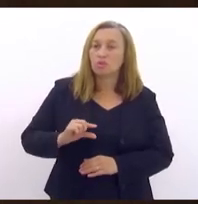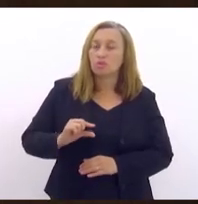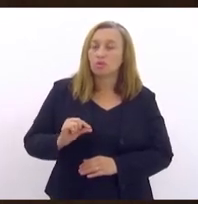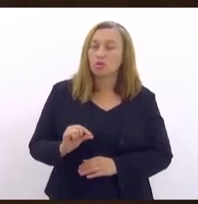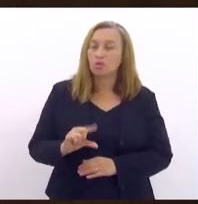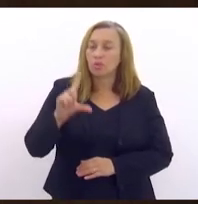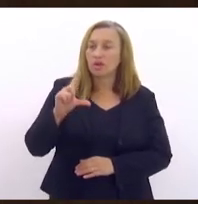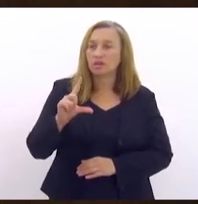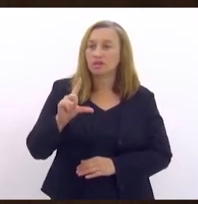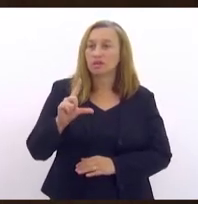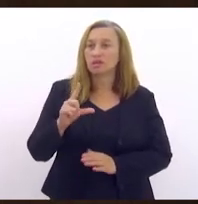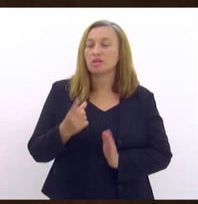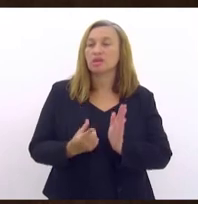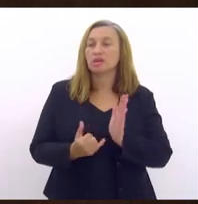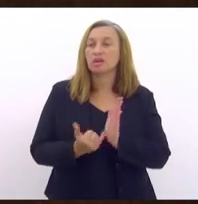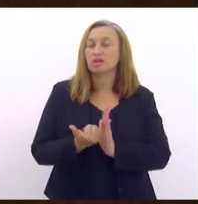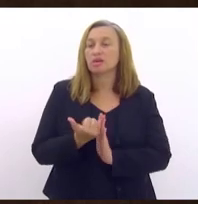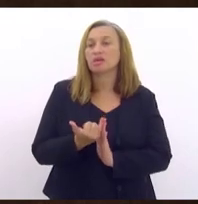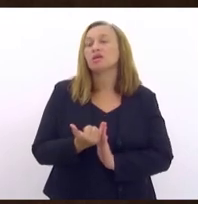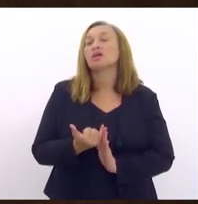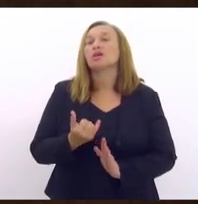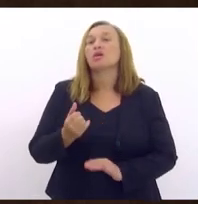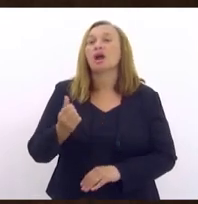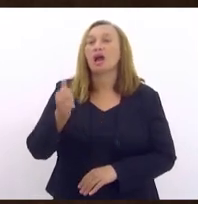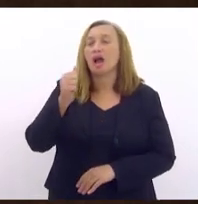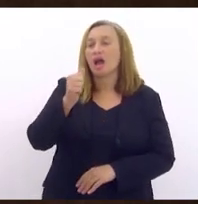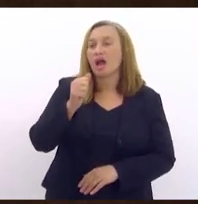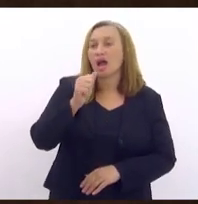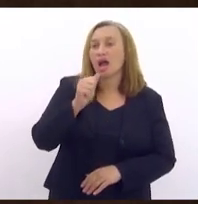Acre, Alagoas, Amazônia,